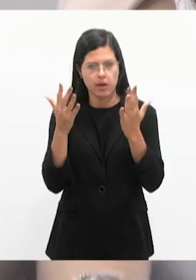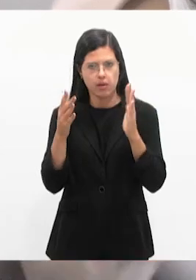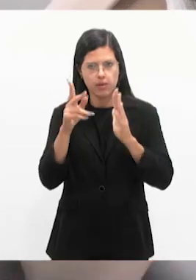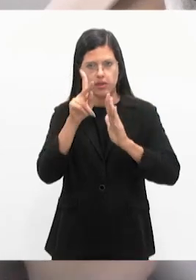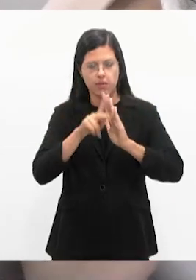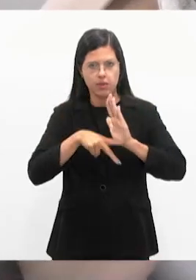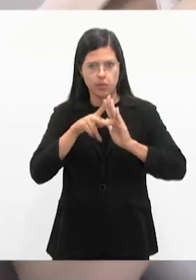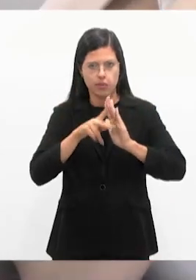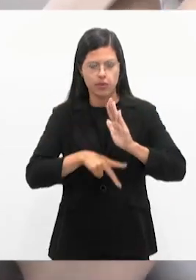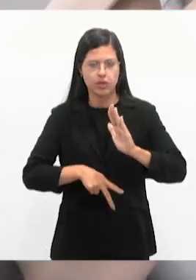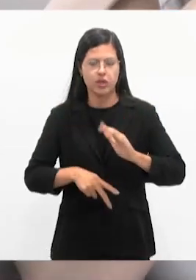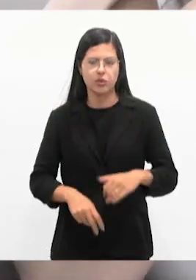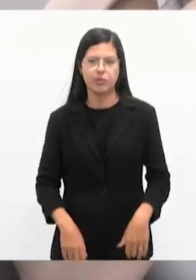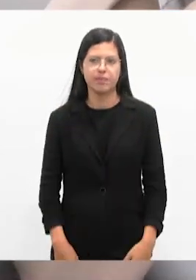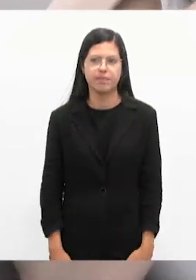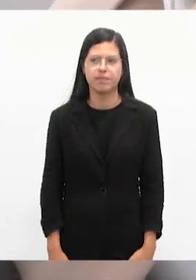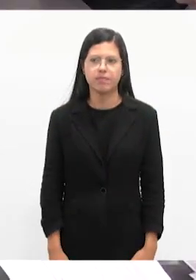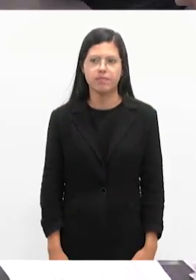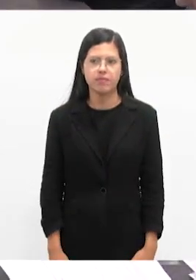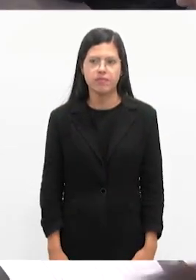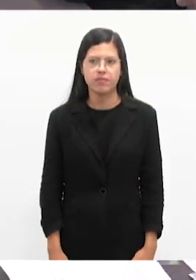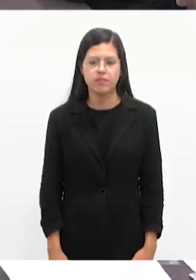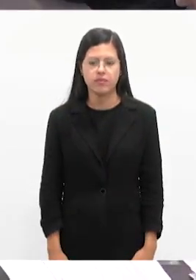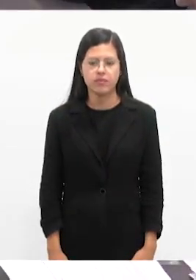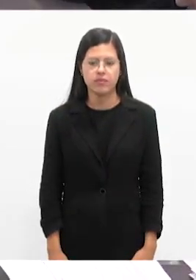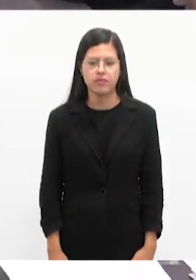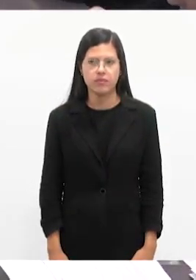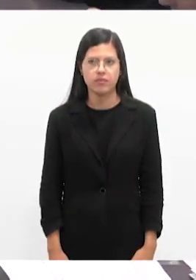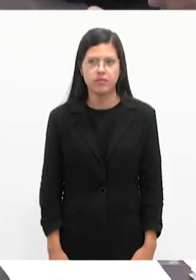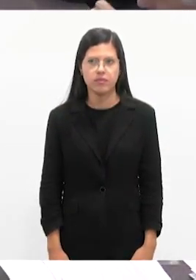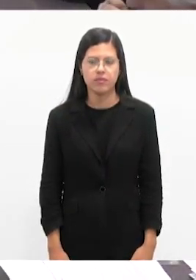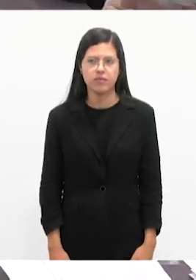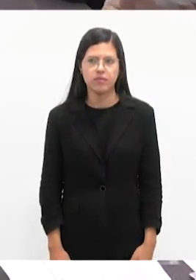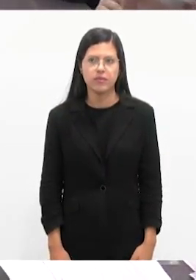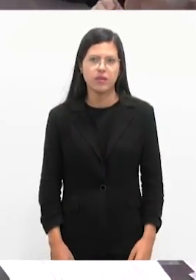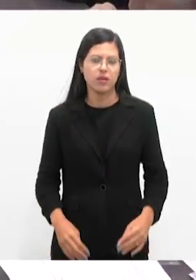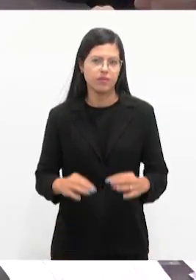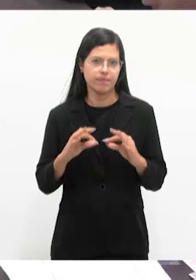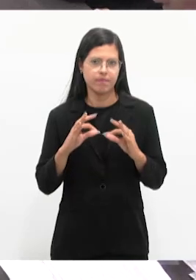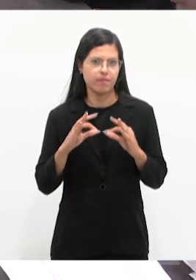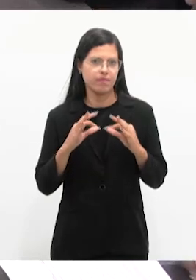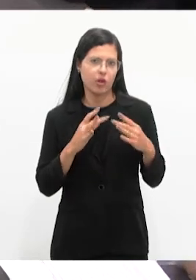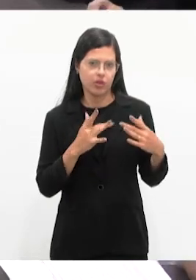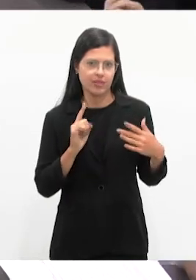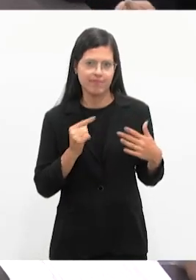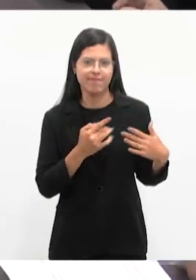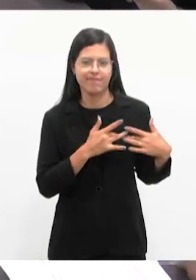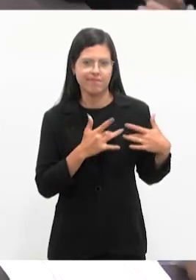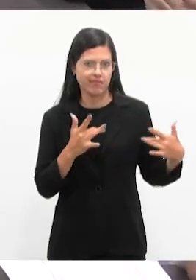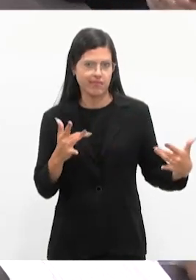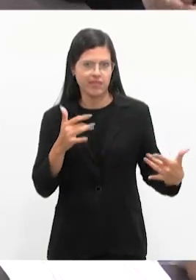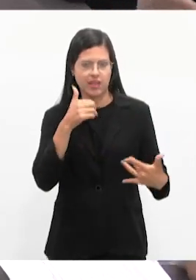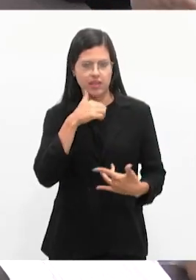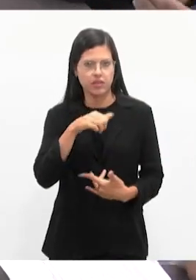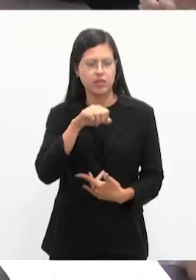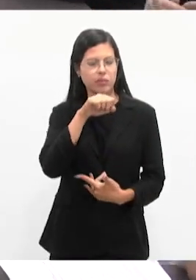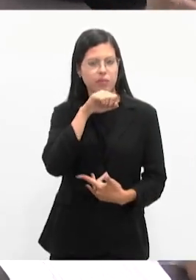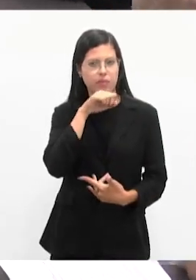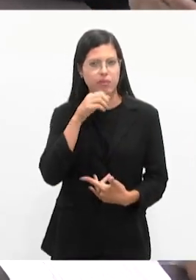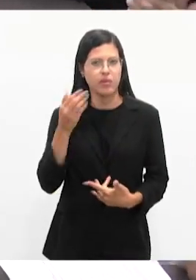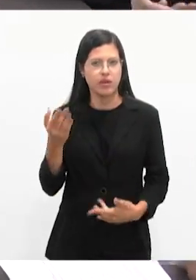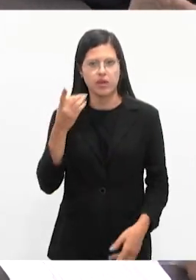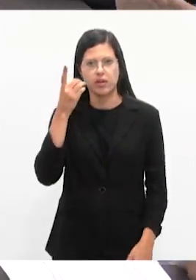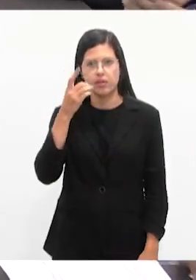projeto. Parabéns. Toda a nossa solidariedade, de fato, a essas mães que a deputada